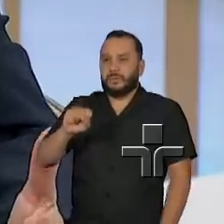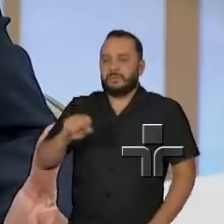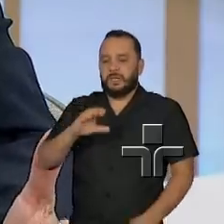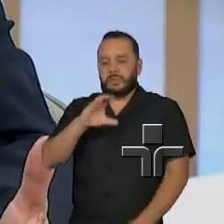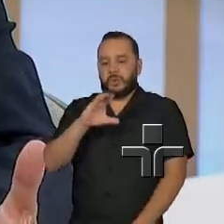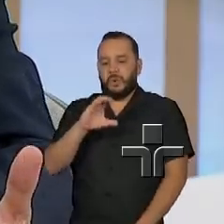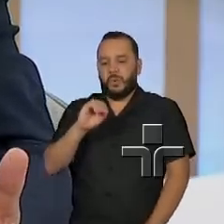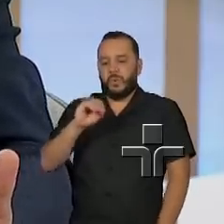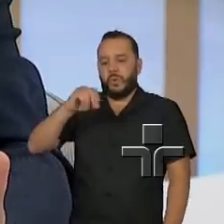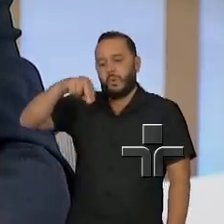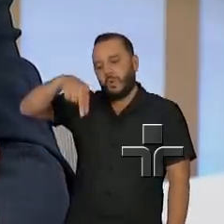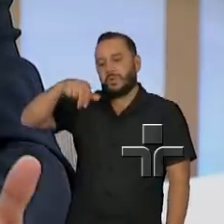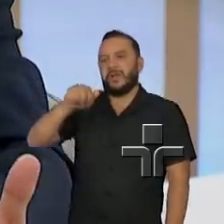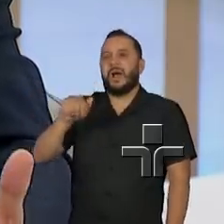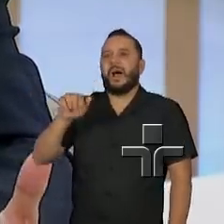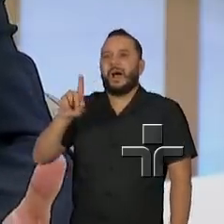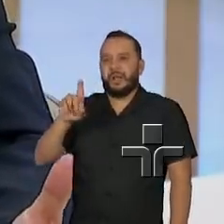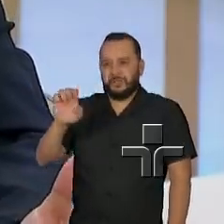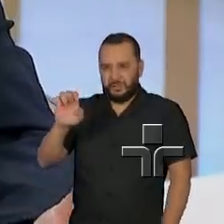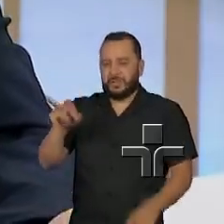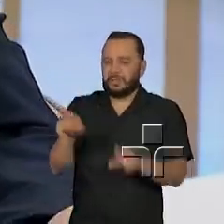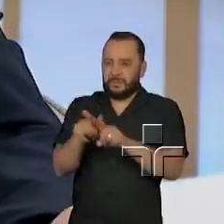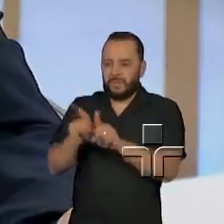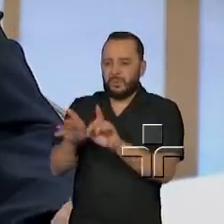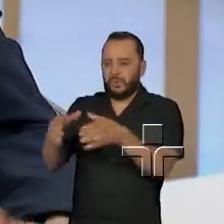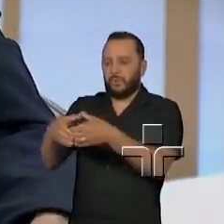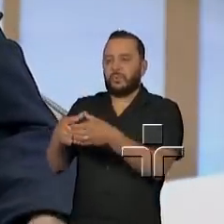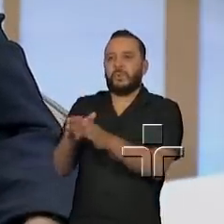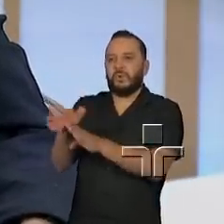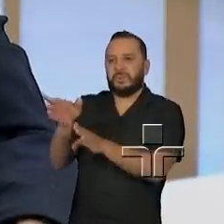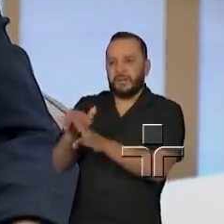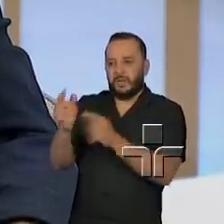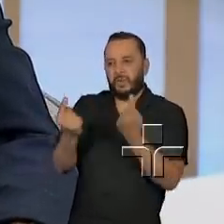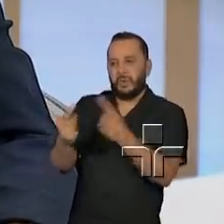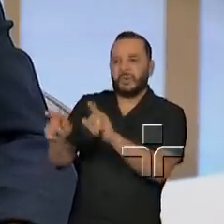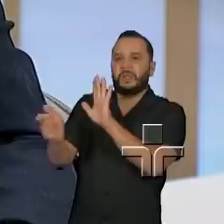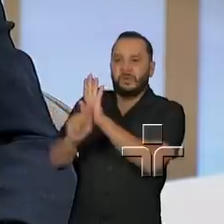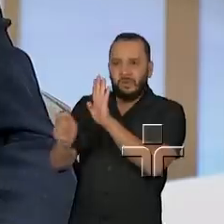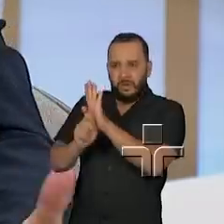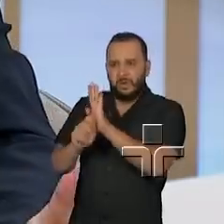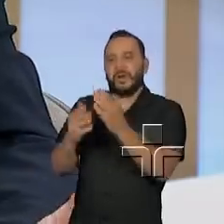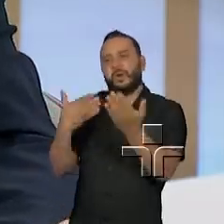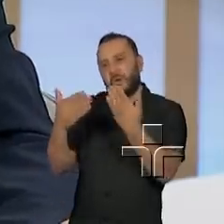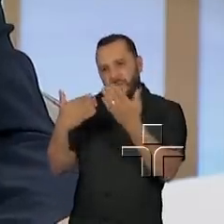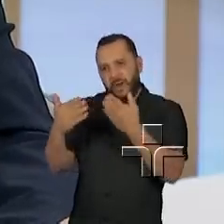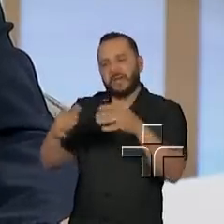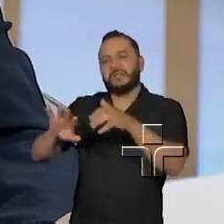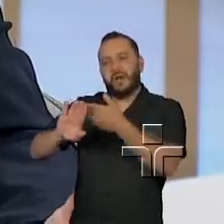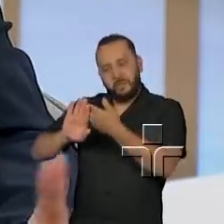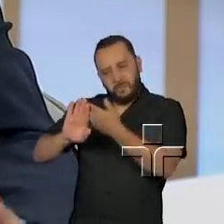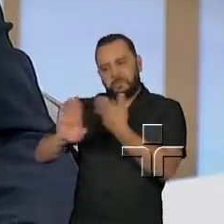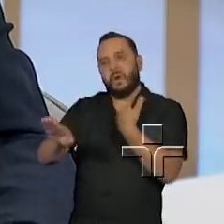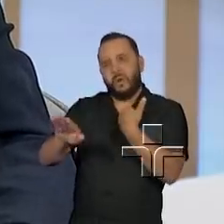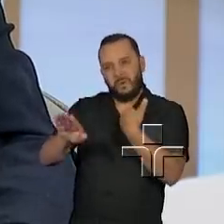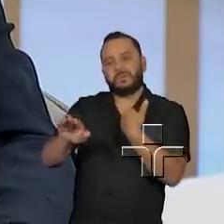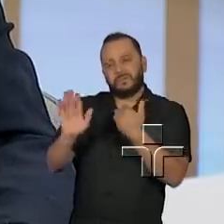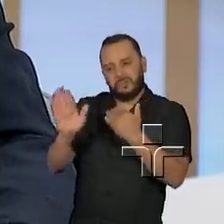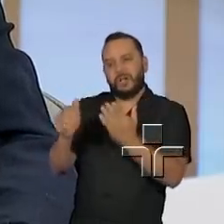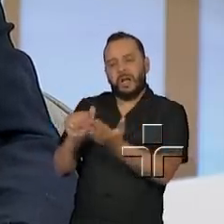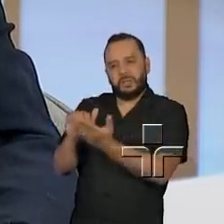e as questões sobre políticas de drogas, esse diálogo foi rompido no momento que a SBPC foi